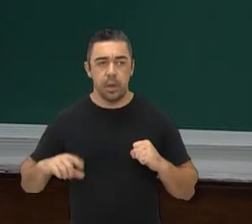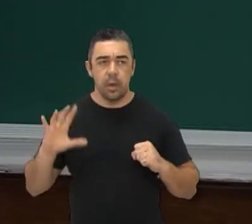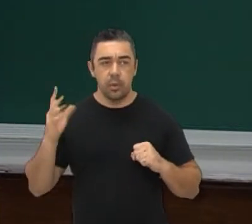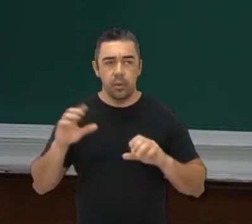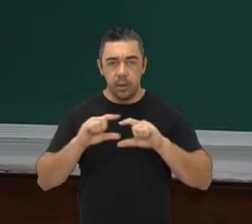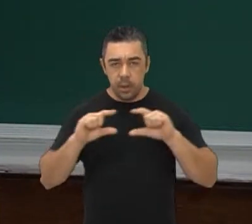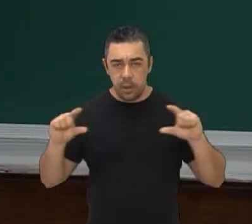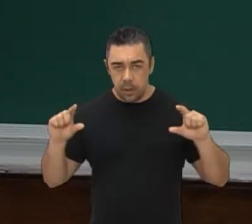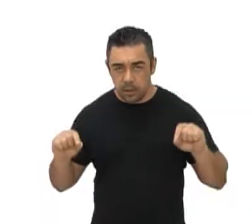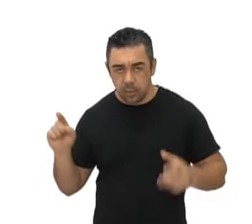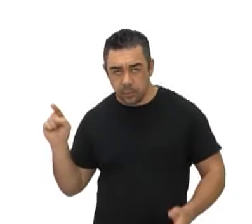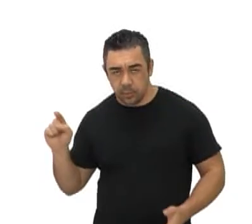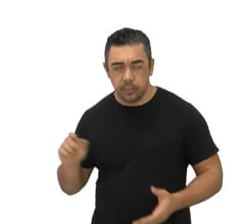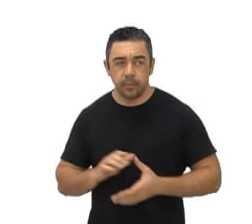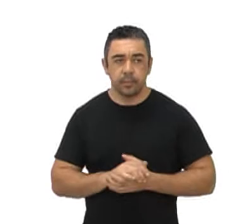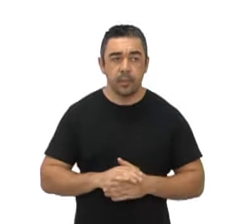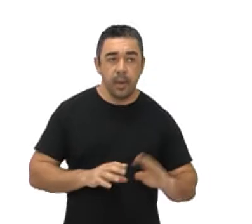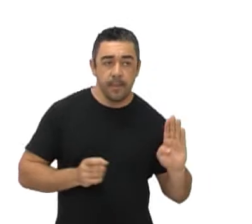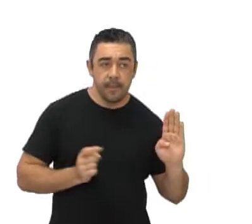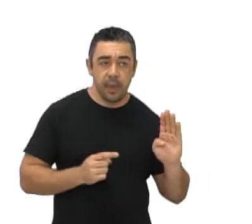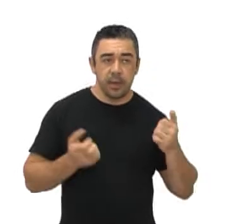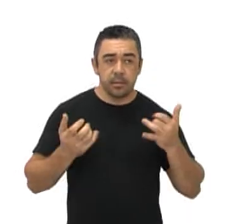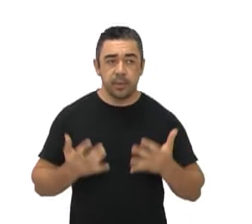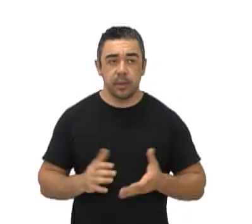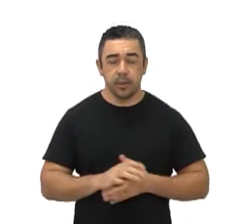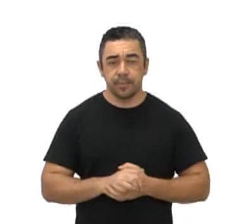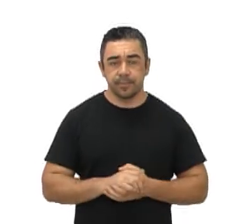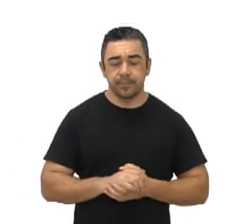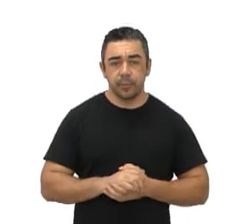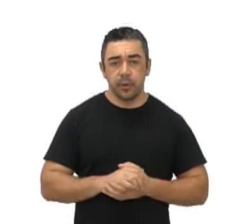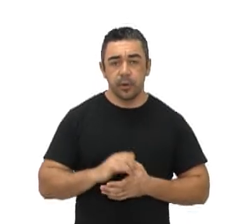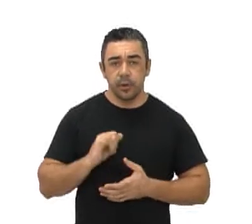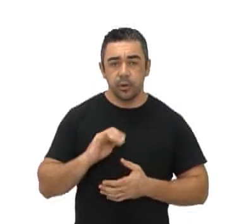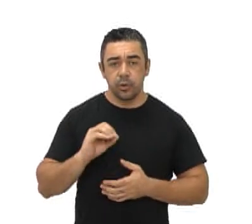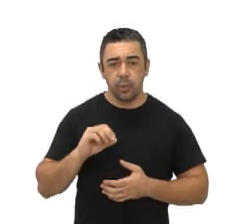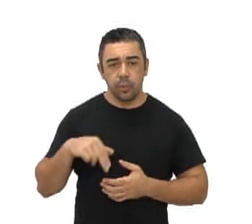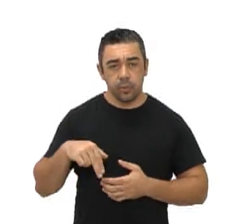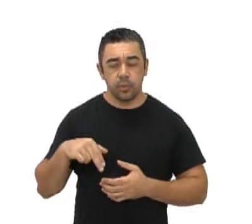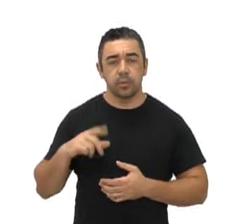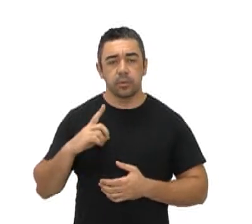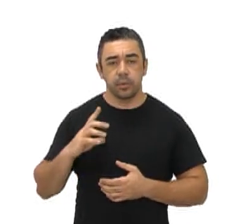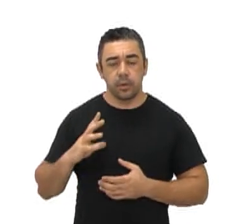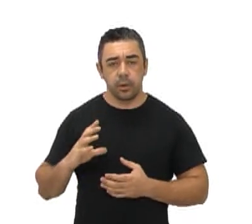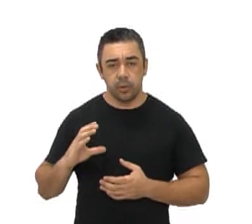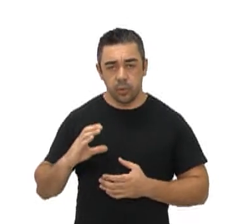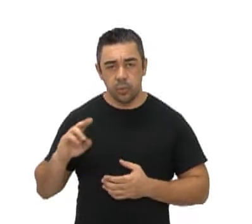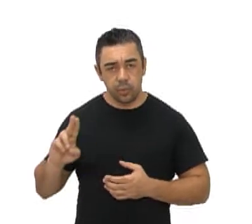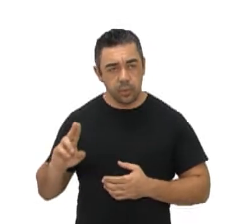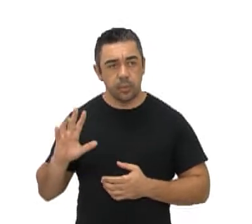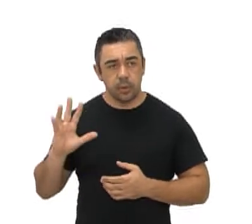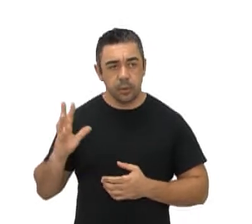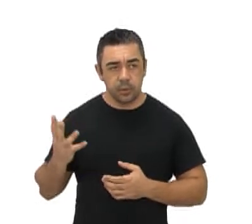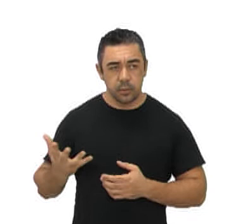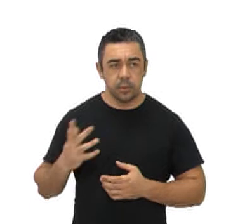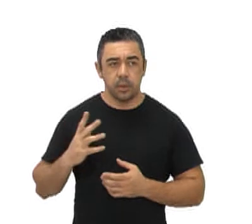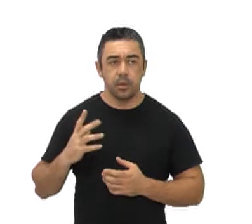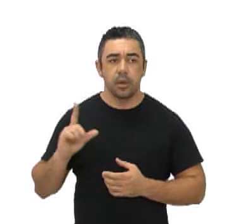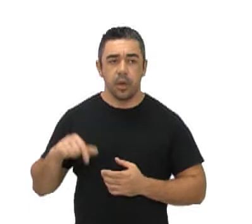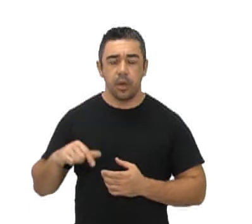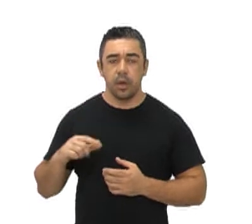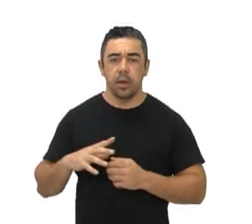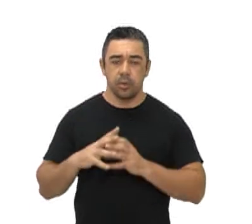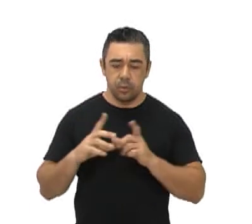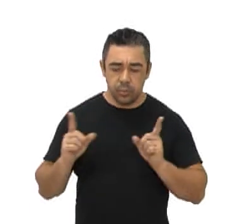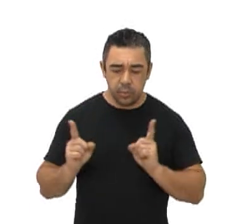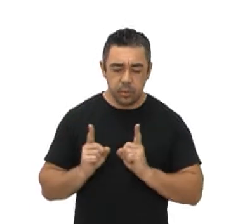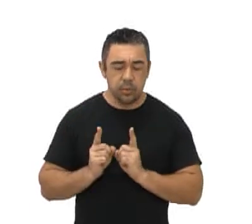reação, semi-reação dele. Na letra B, ele fala o seguinte, o íon cobre sofre oxidação. Não, o íon cobre vai sofrer a